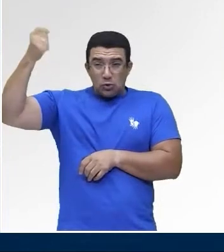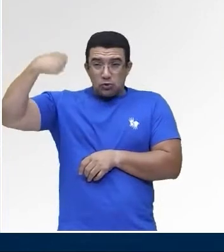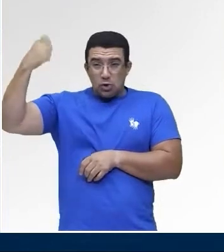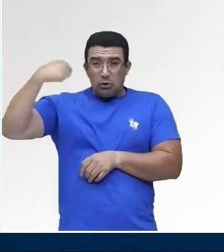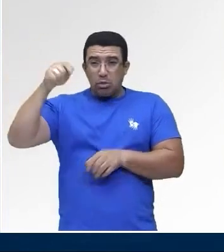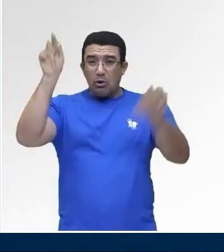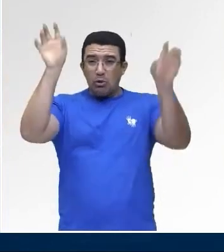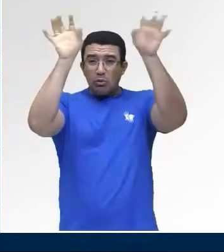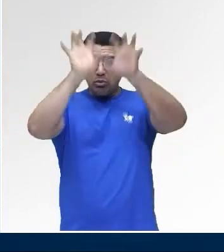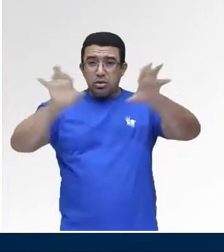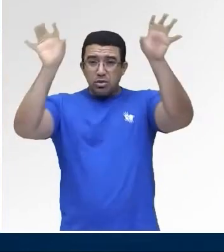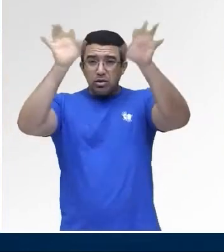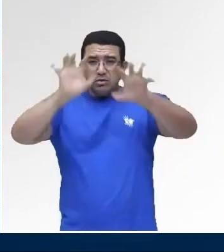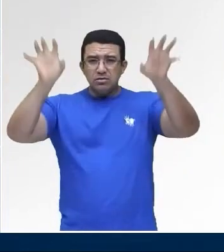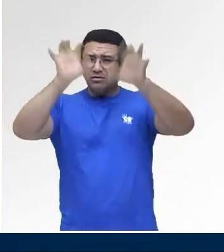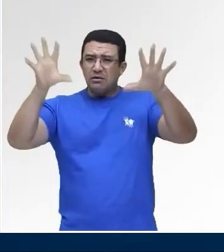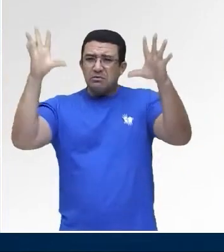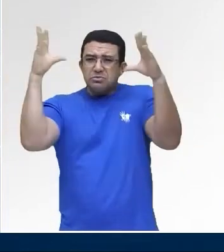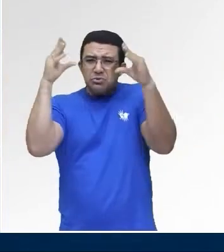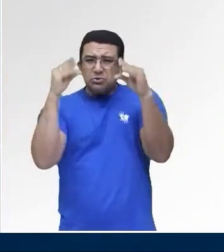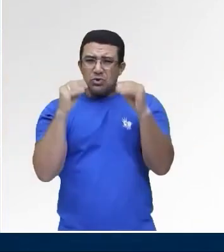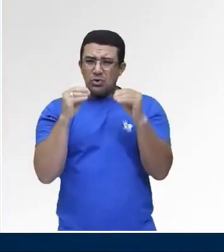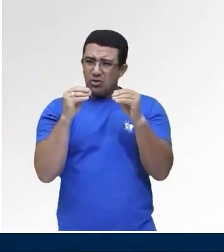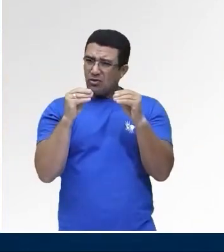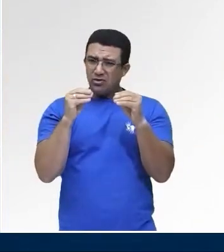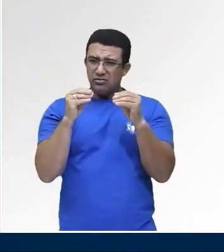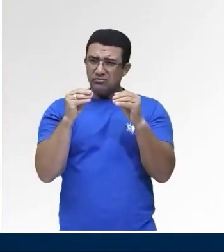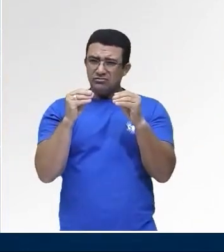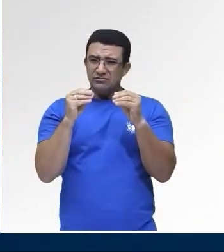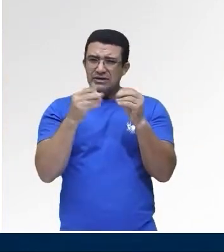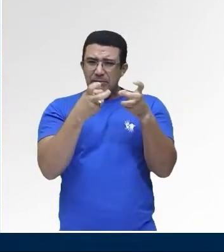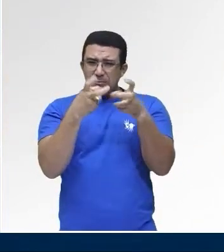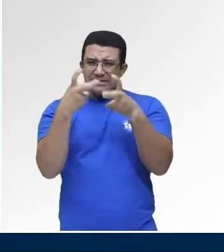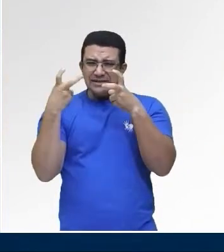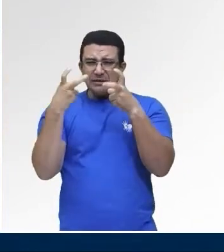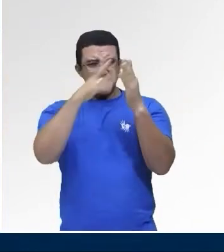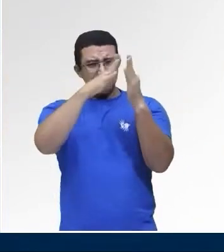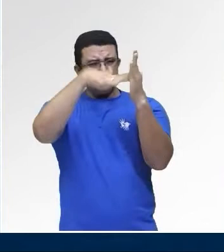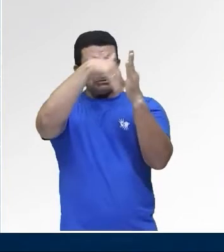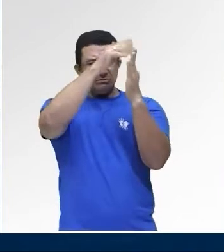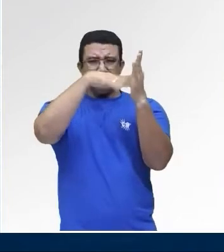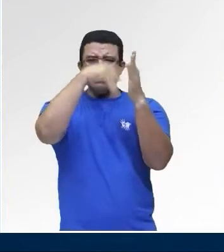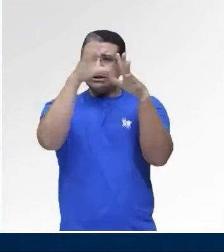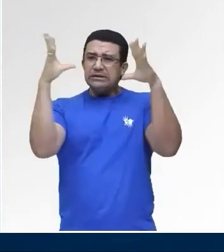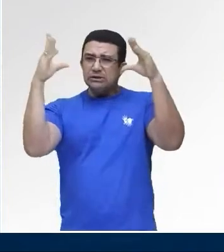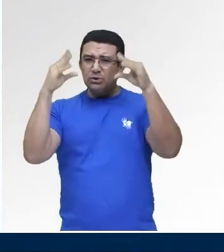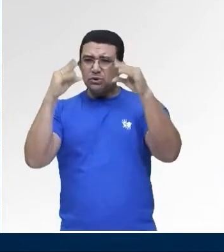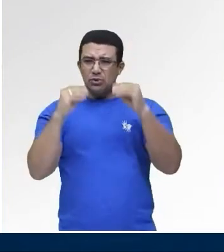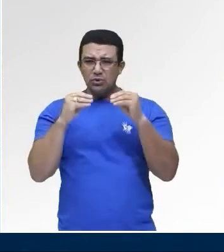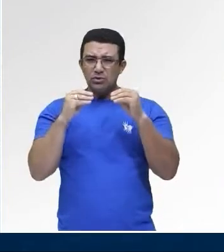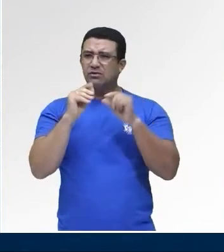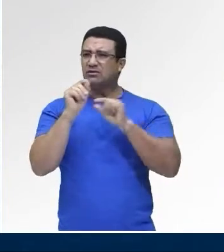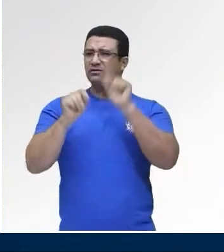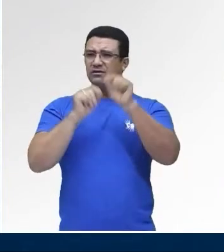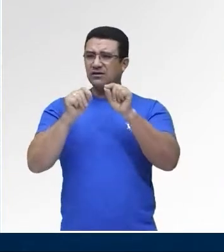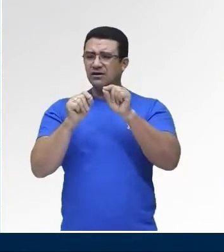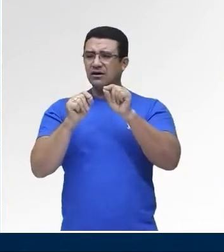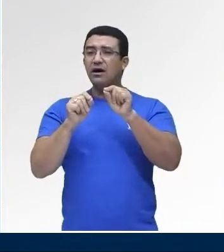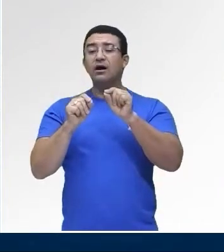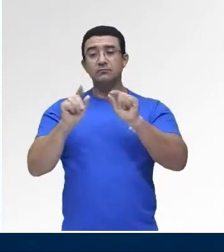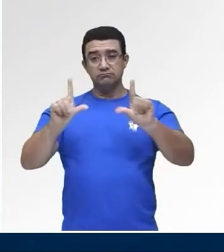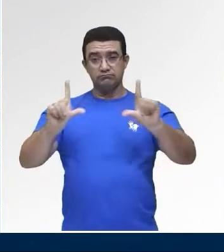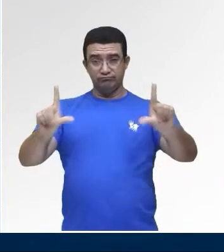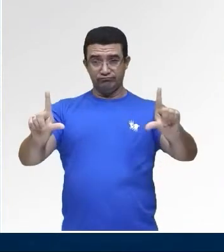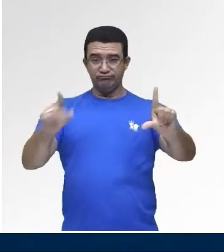escuro, né? Observe aqui pela cor da tinta, né, que ele utilizou. Então, a poesia, ela vai